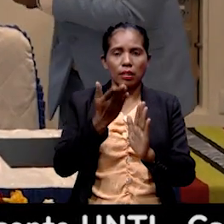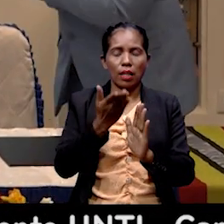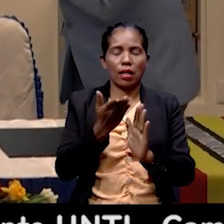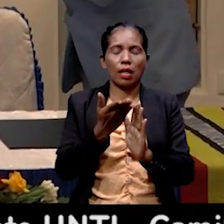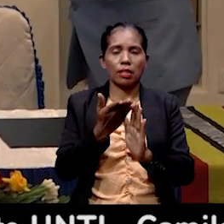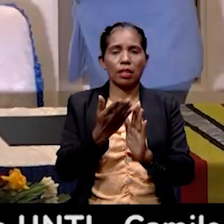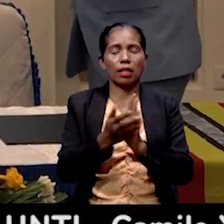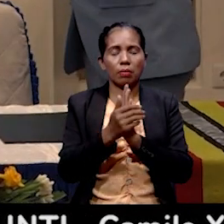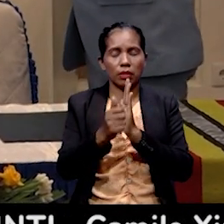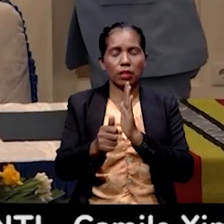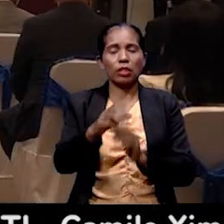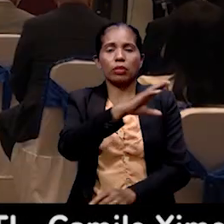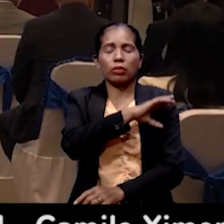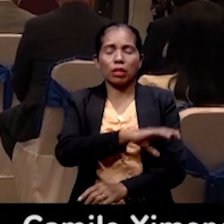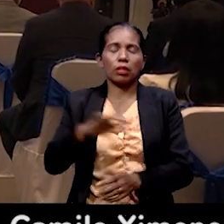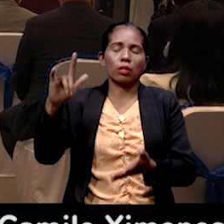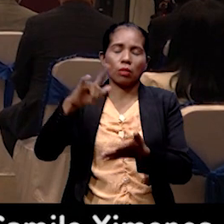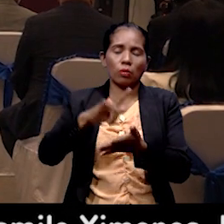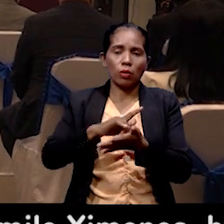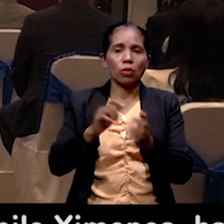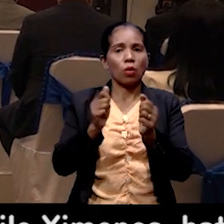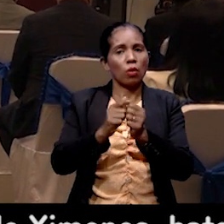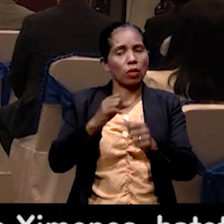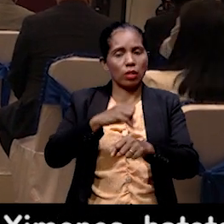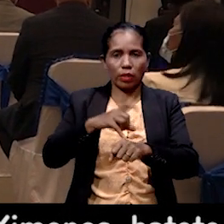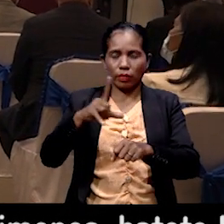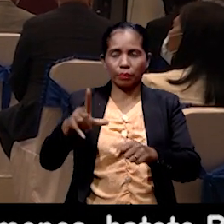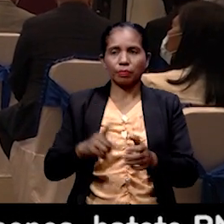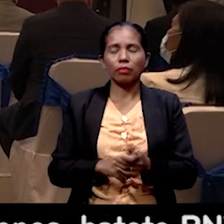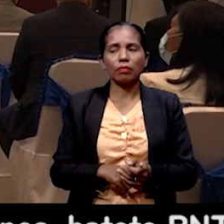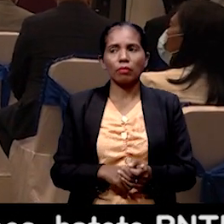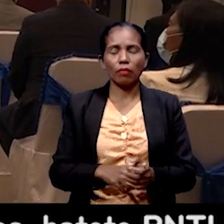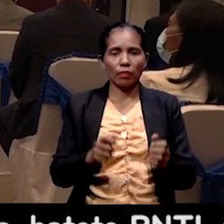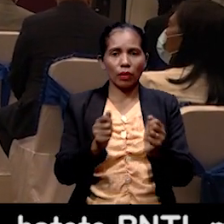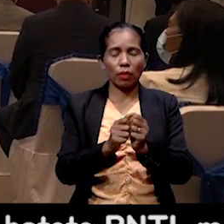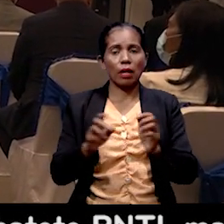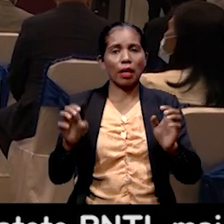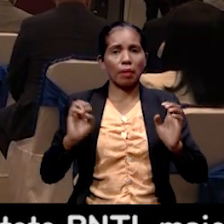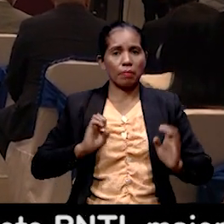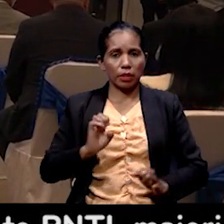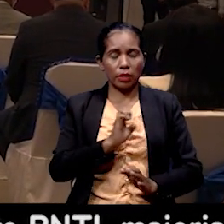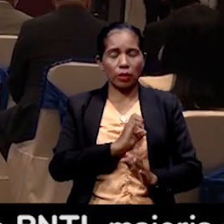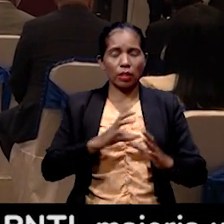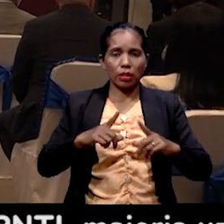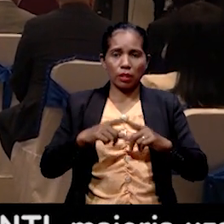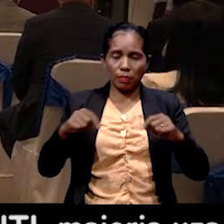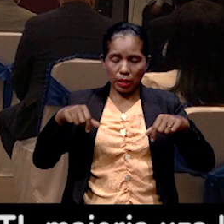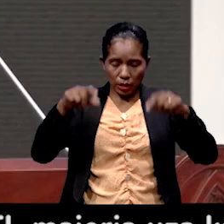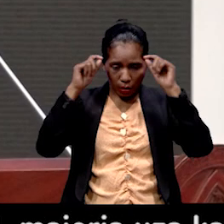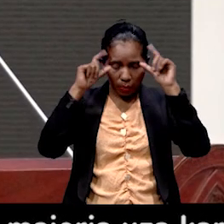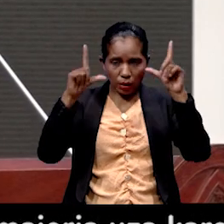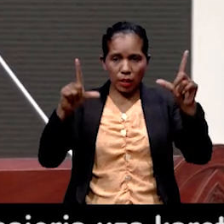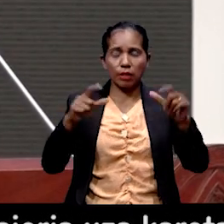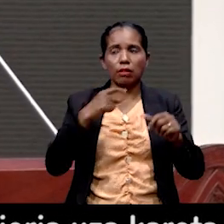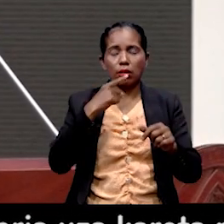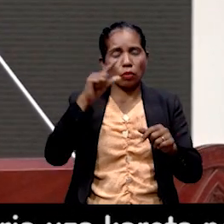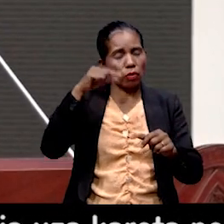segurança Aeroportu do Padrão Internacional. Luz o discurso do embaixador do Japão e Timor-Leste Masami Kinefuchi, o governo